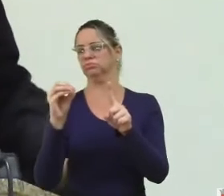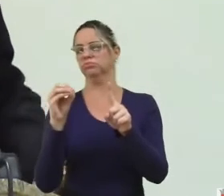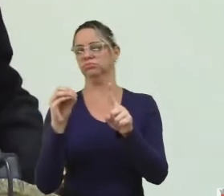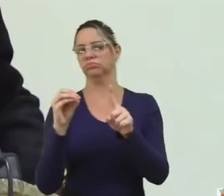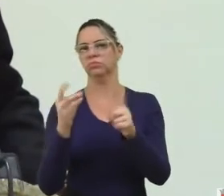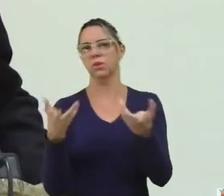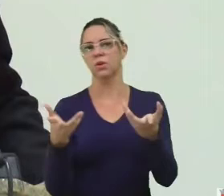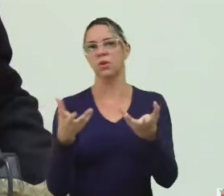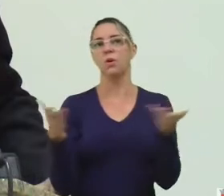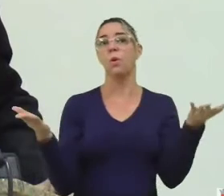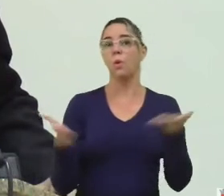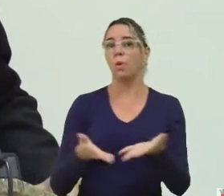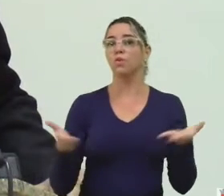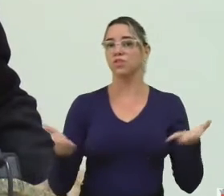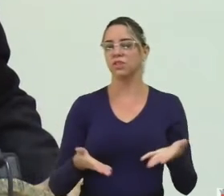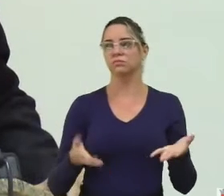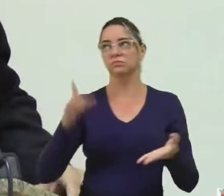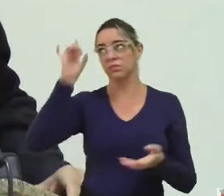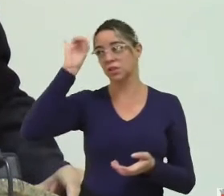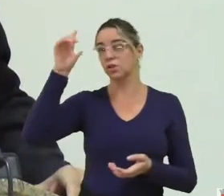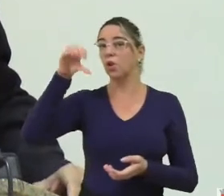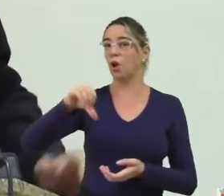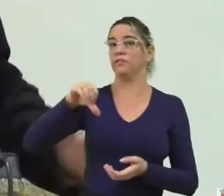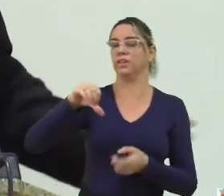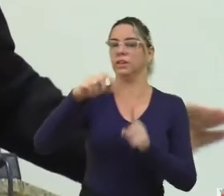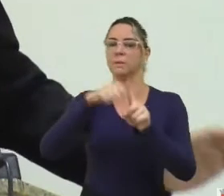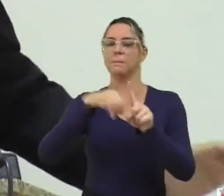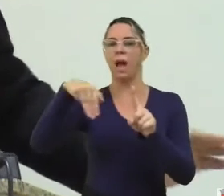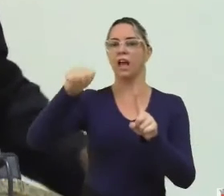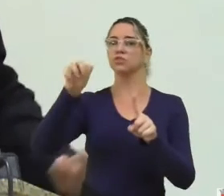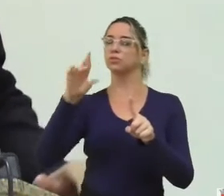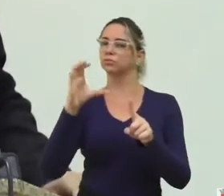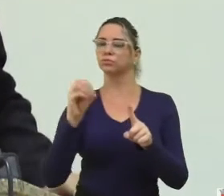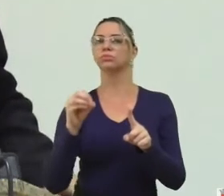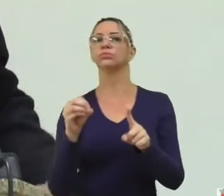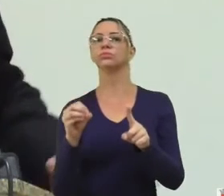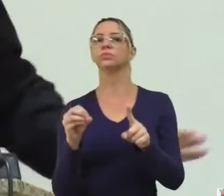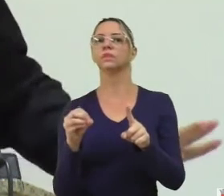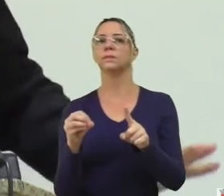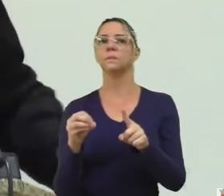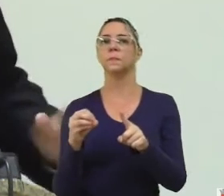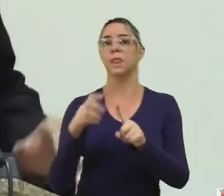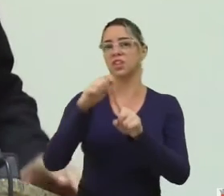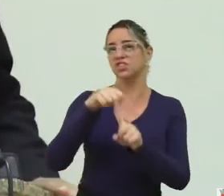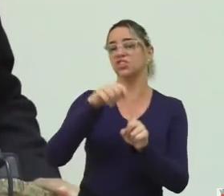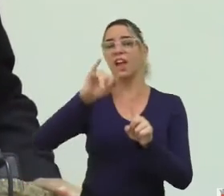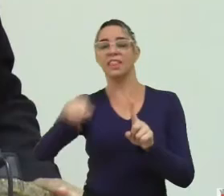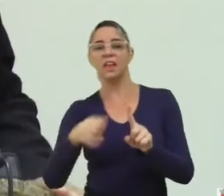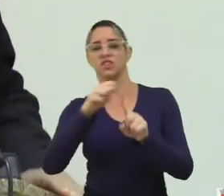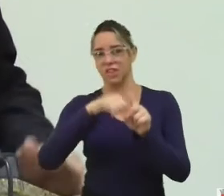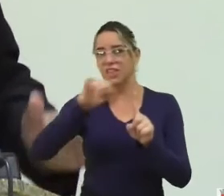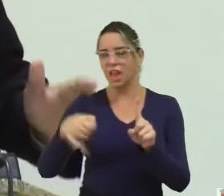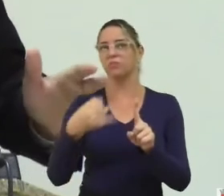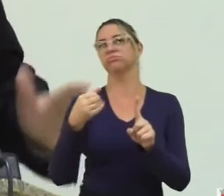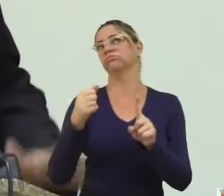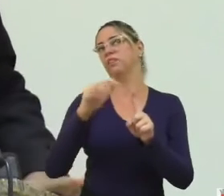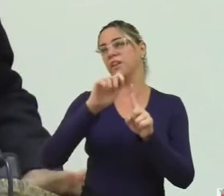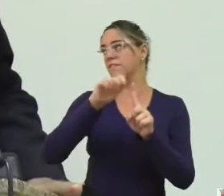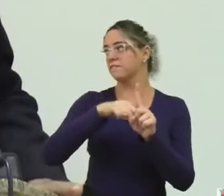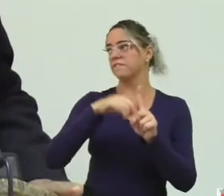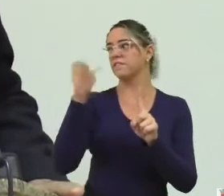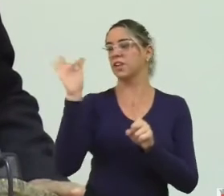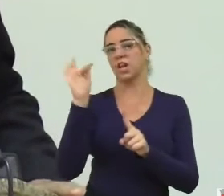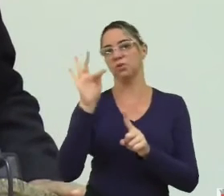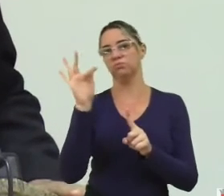Hoje, dia 9 de março. Não teve nada em janeiro, não teve nada em fevereiro. Então,